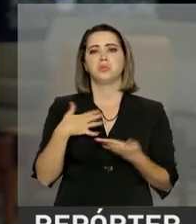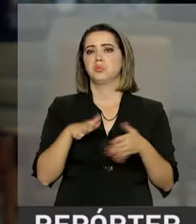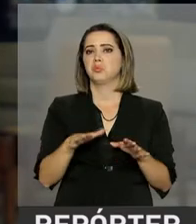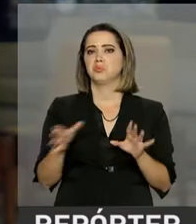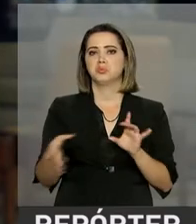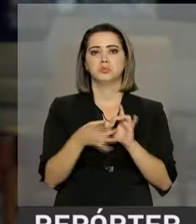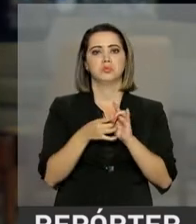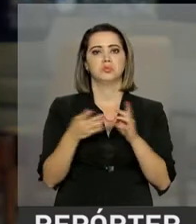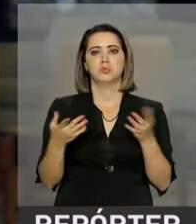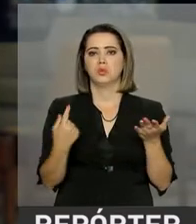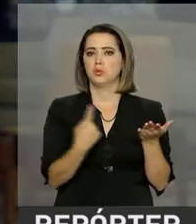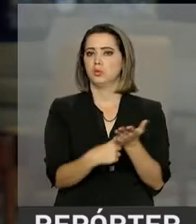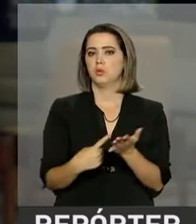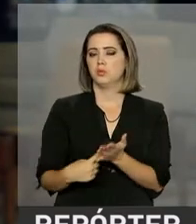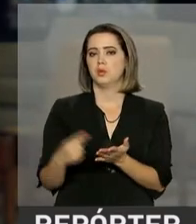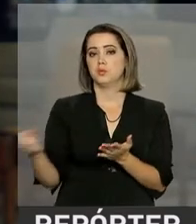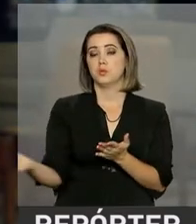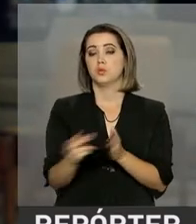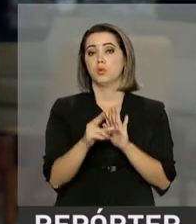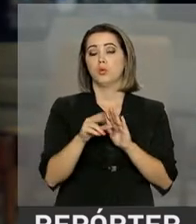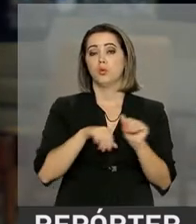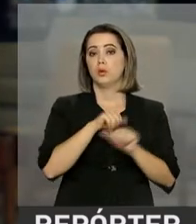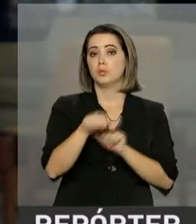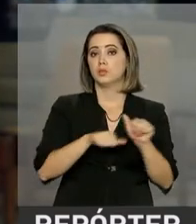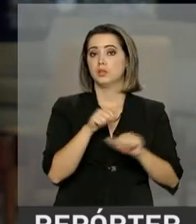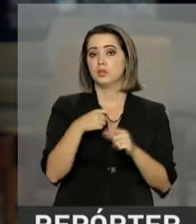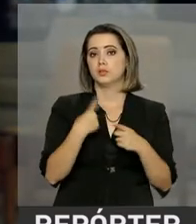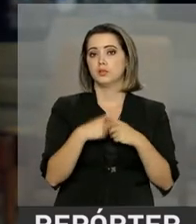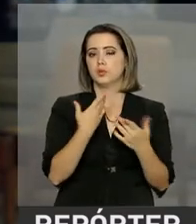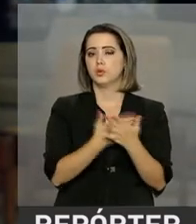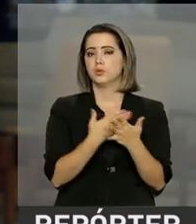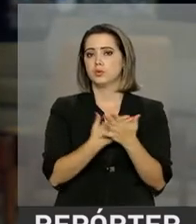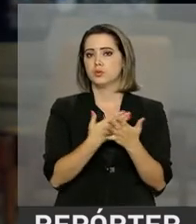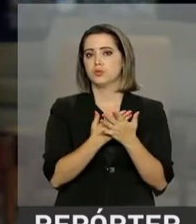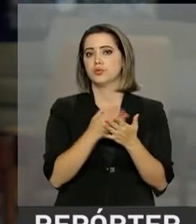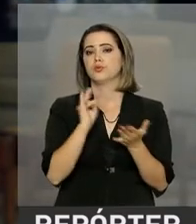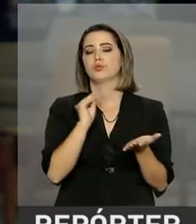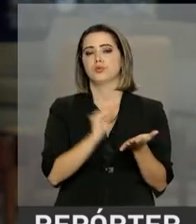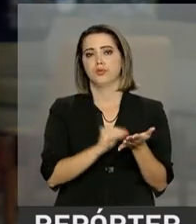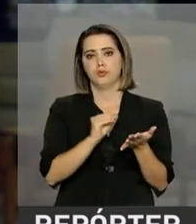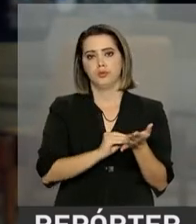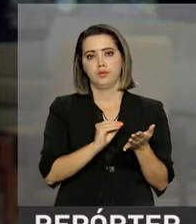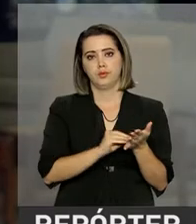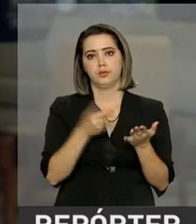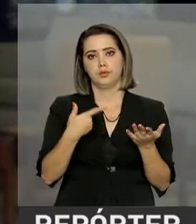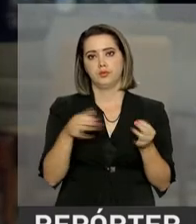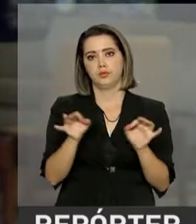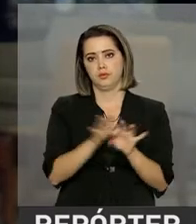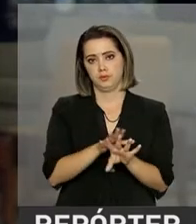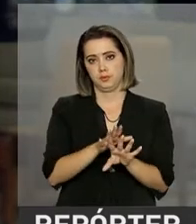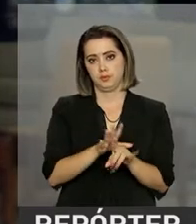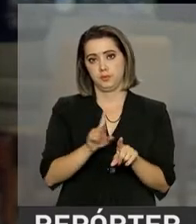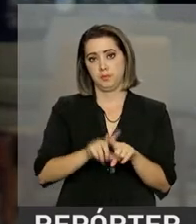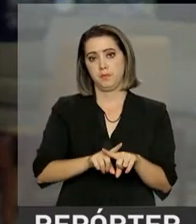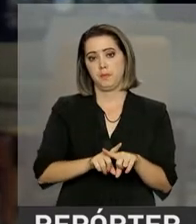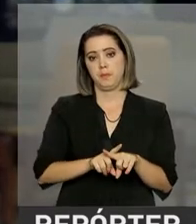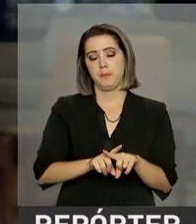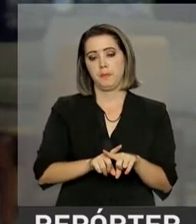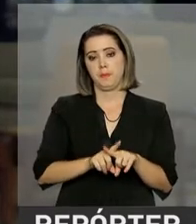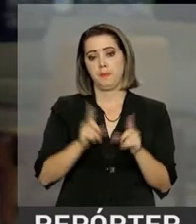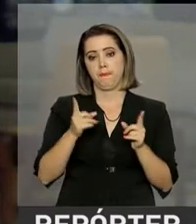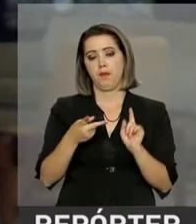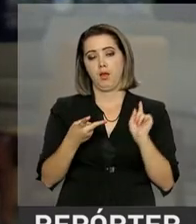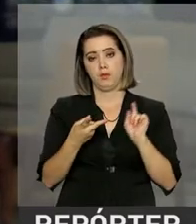este novo procedimento porque os estudos a respeito ainda não estavam concluídos a